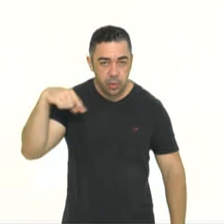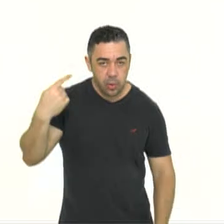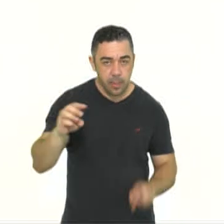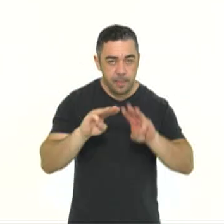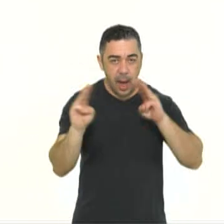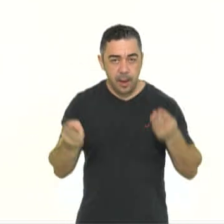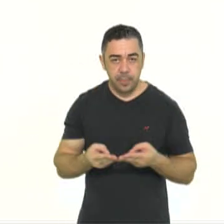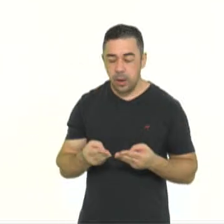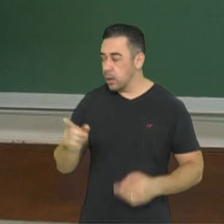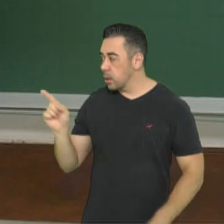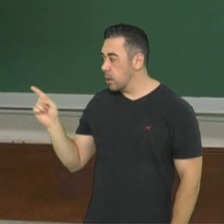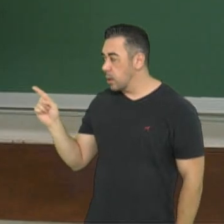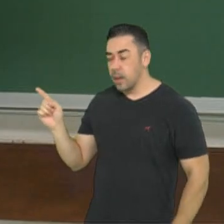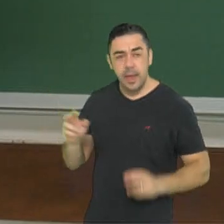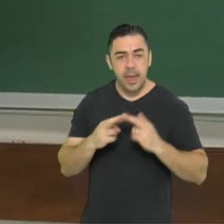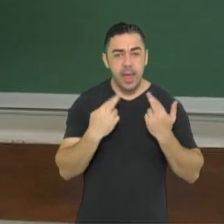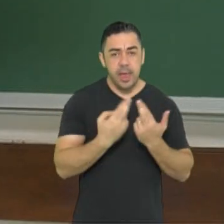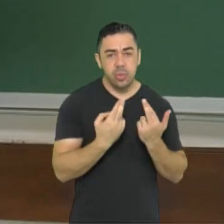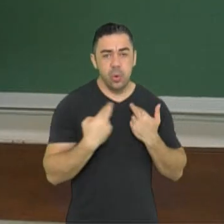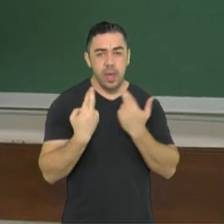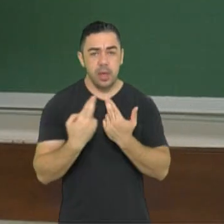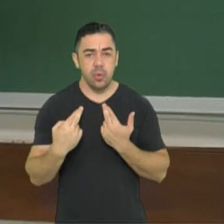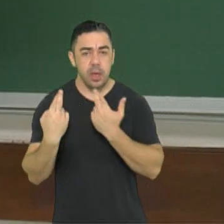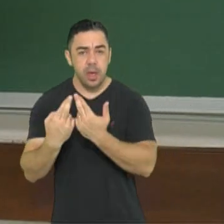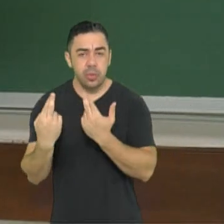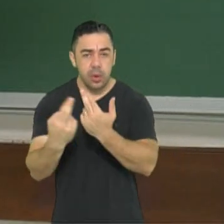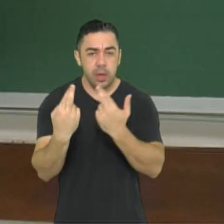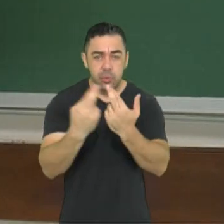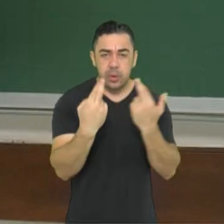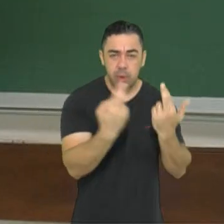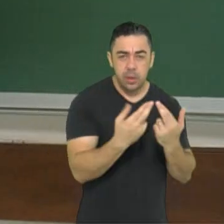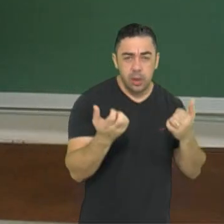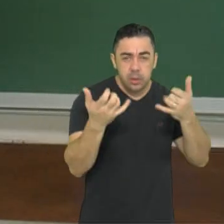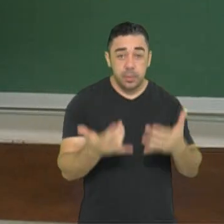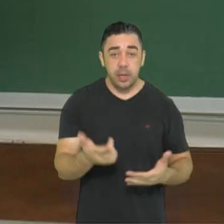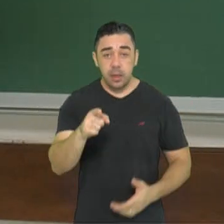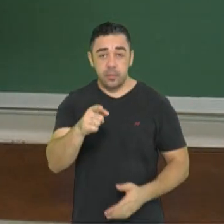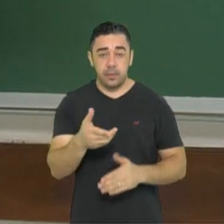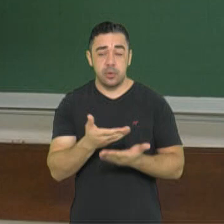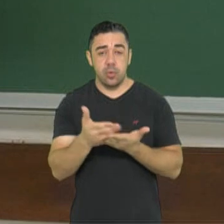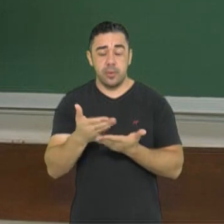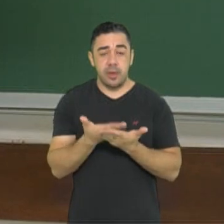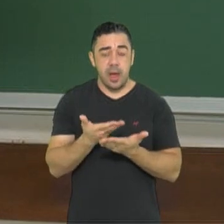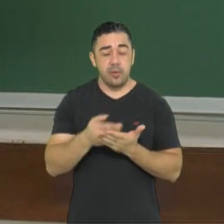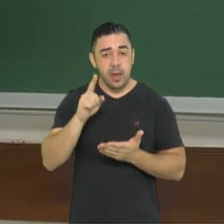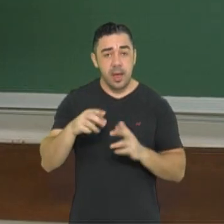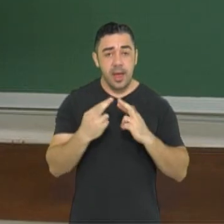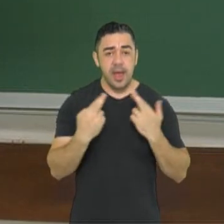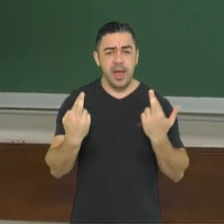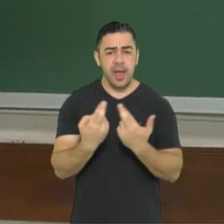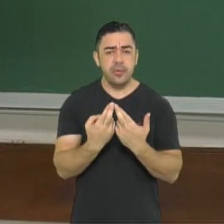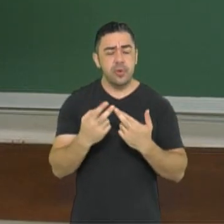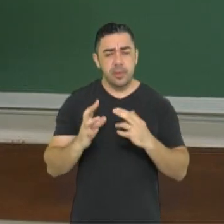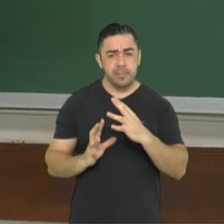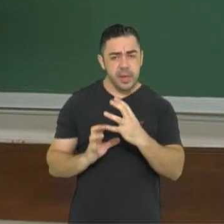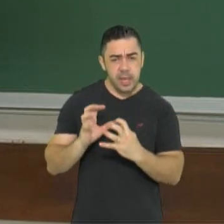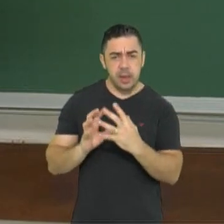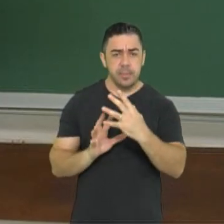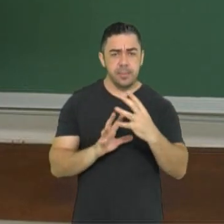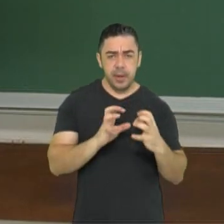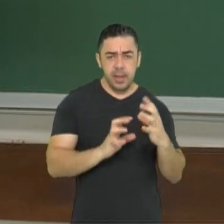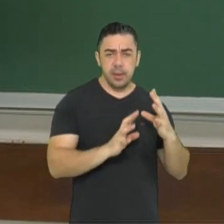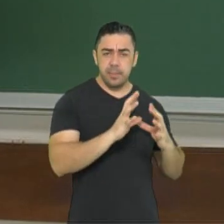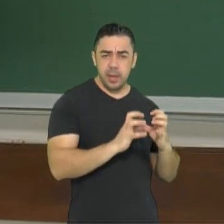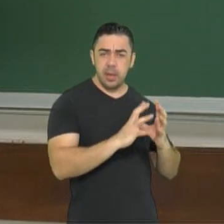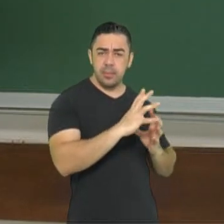slide. São vários reinos, exatamente como o professor Roberto explicou no início da nossa aula. São reinos instáveis, que vão continuar brigando